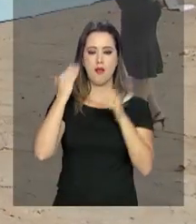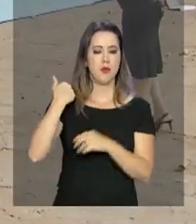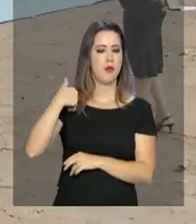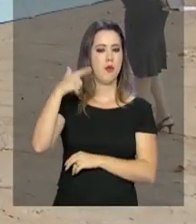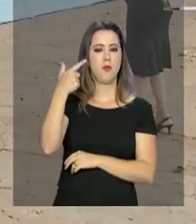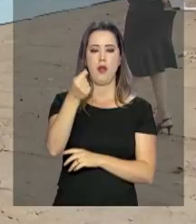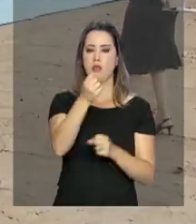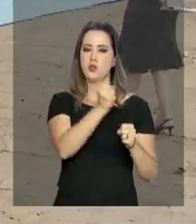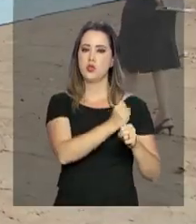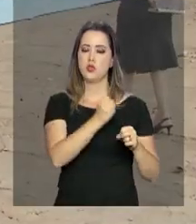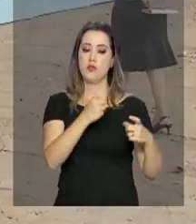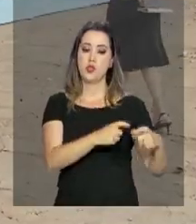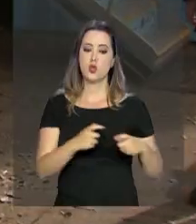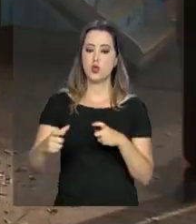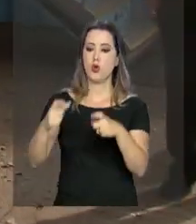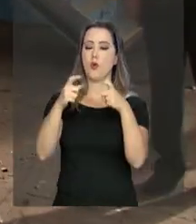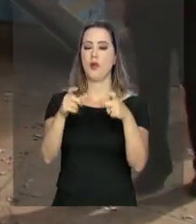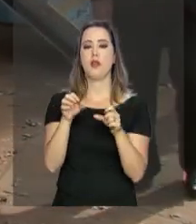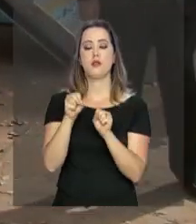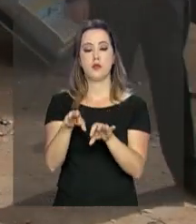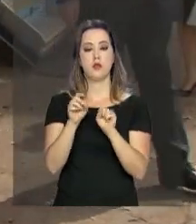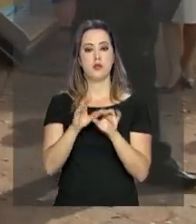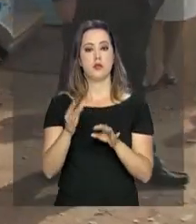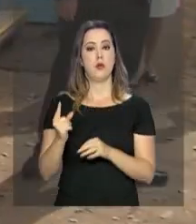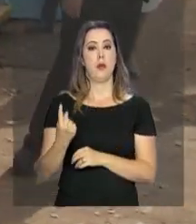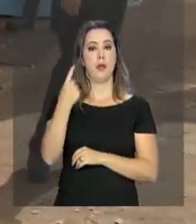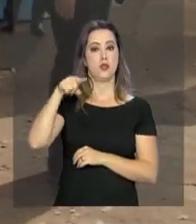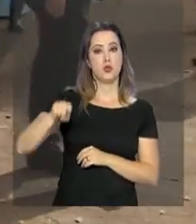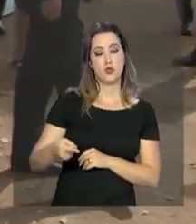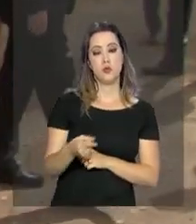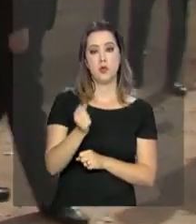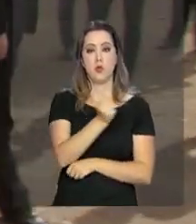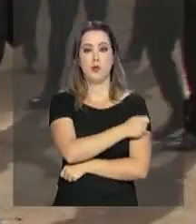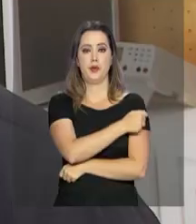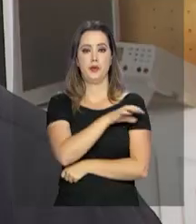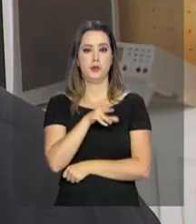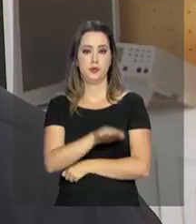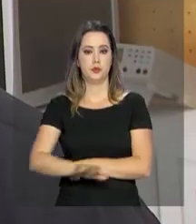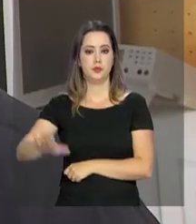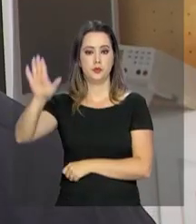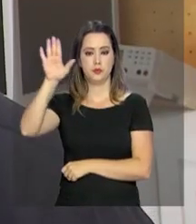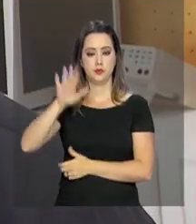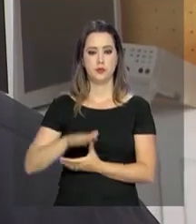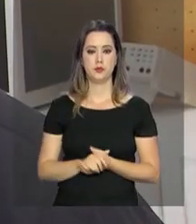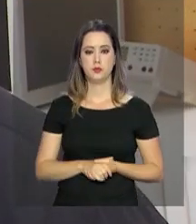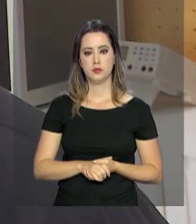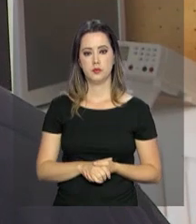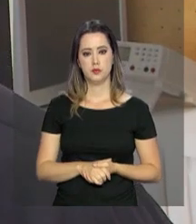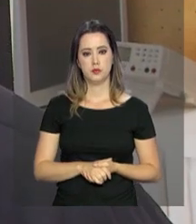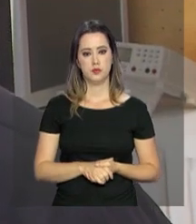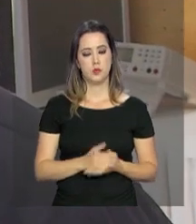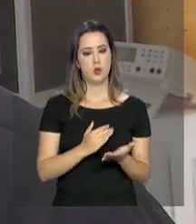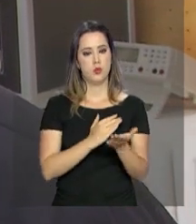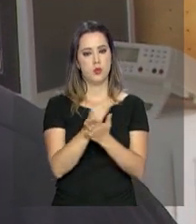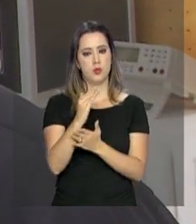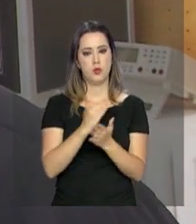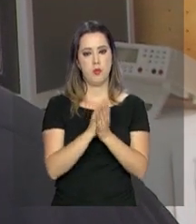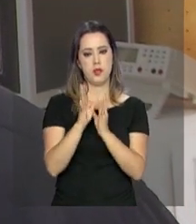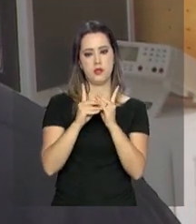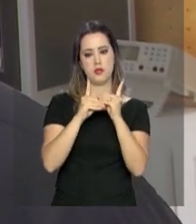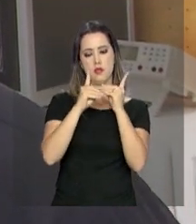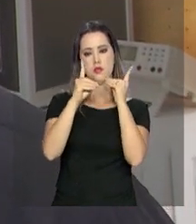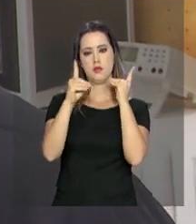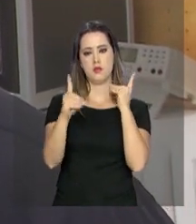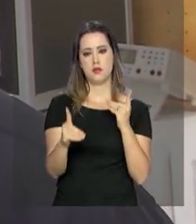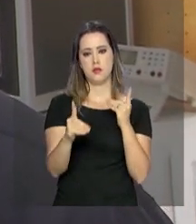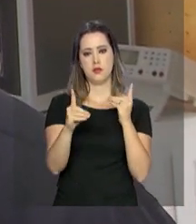instituições de ensino e atender mais de mil alunos de todo o brasil basicamente o projeto ele se inicia com início à distância através